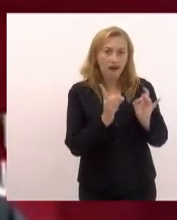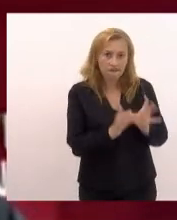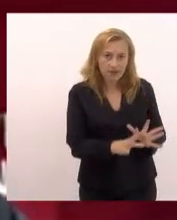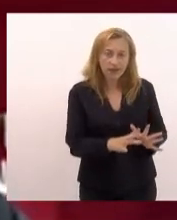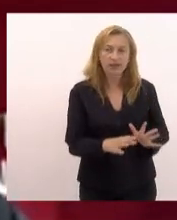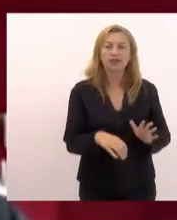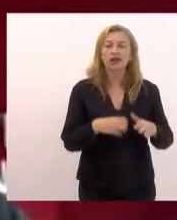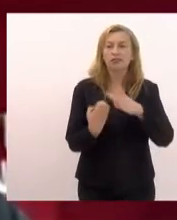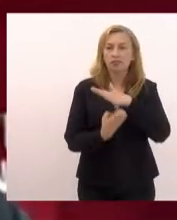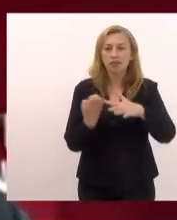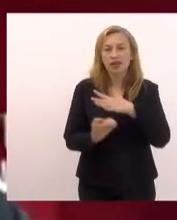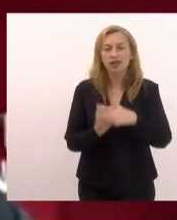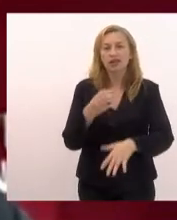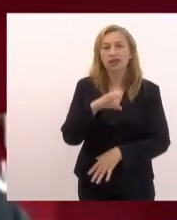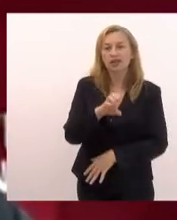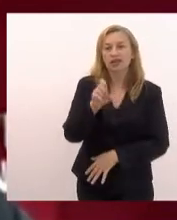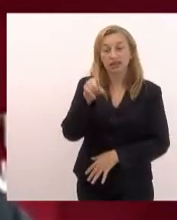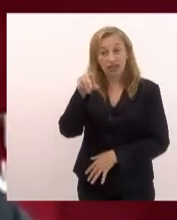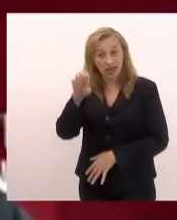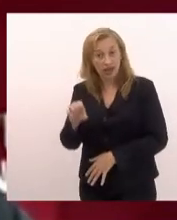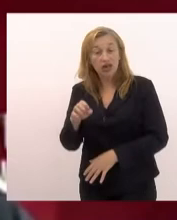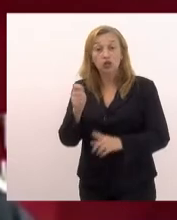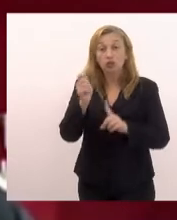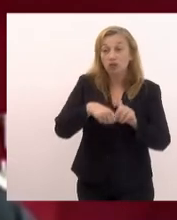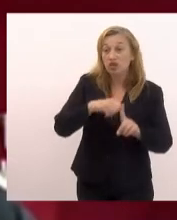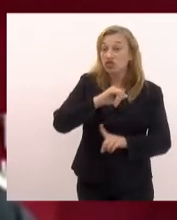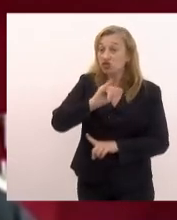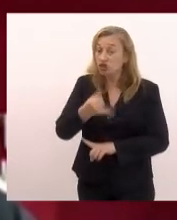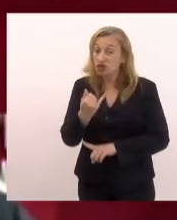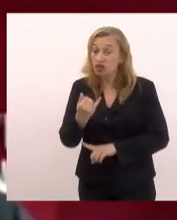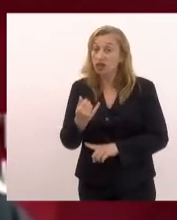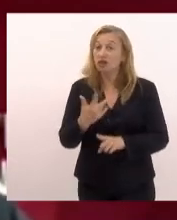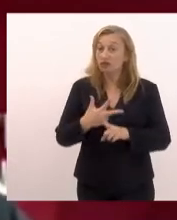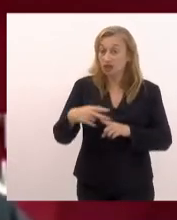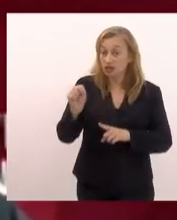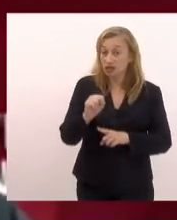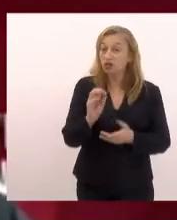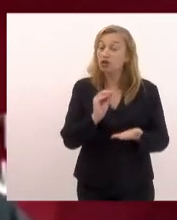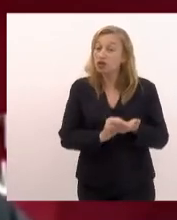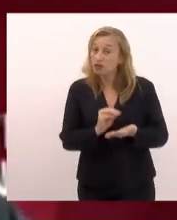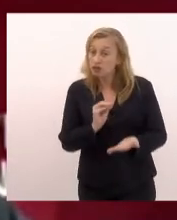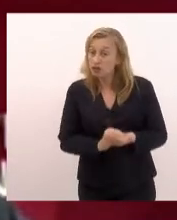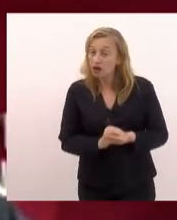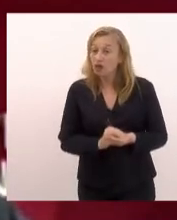da SEDAI, ainda no mês de janeiro vivenciamos a questão de falta